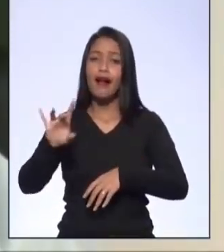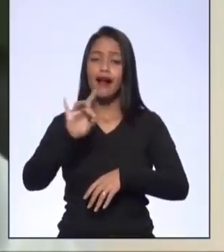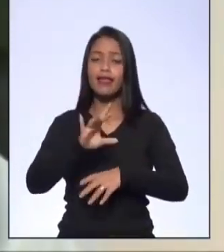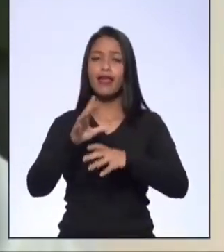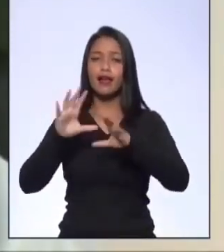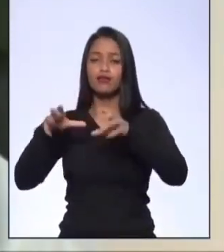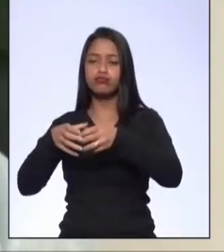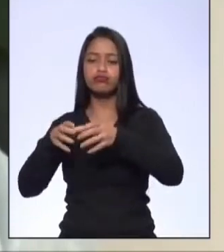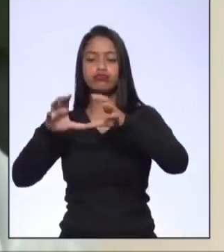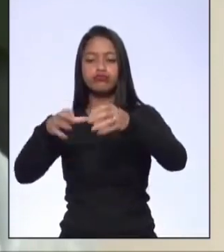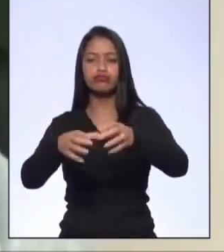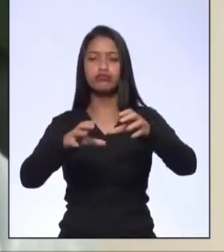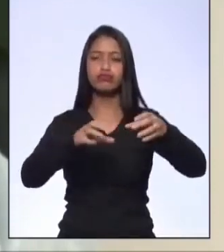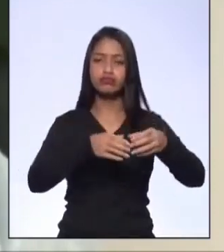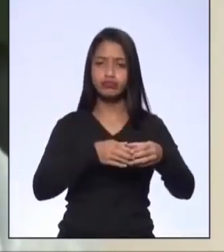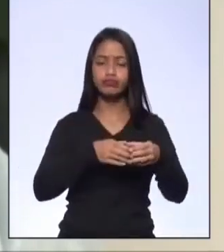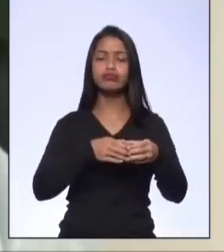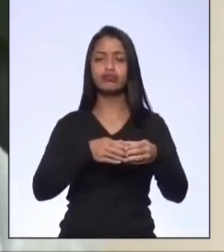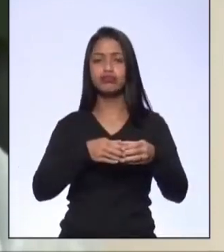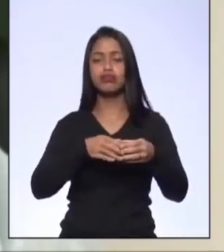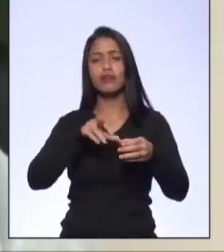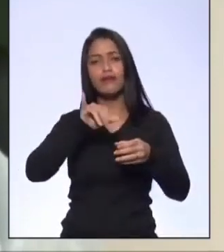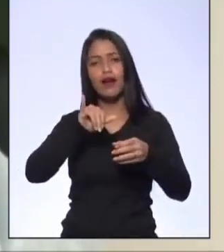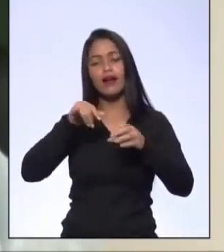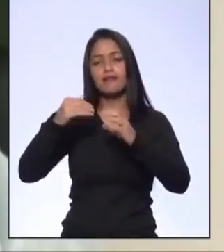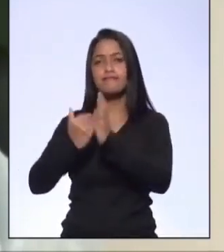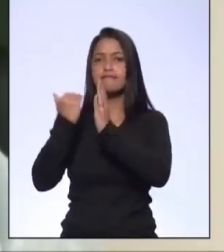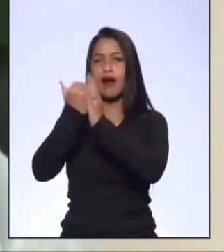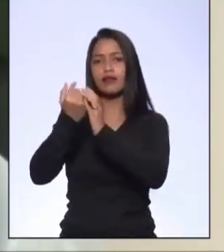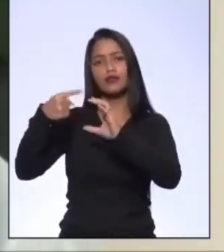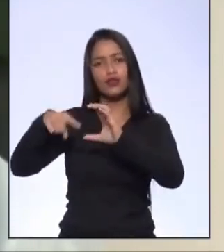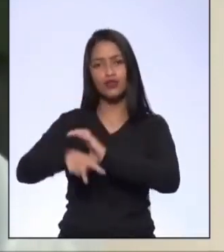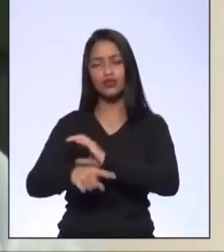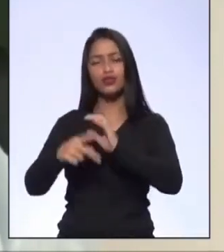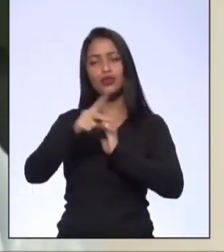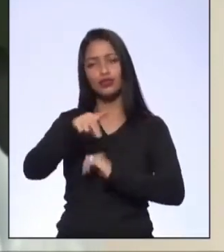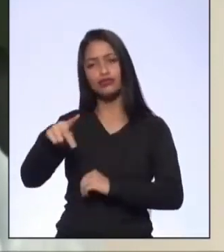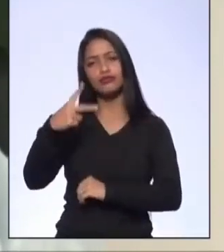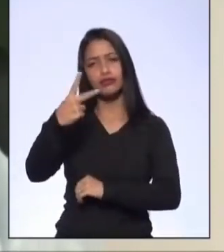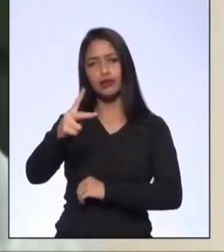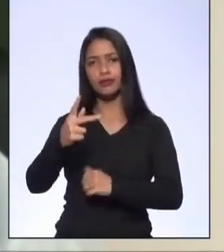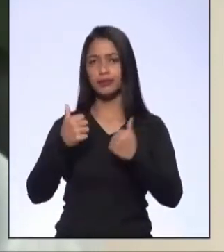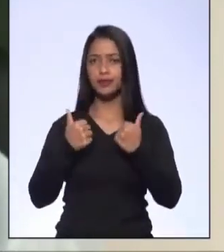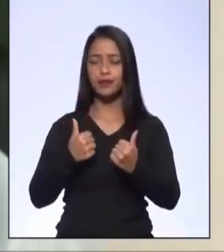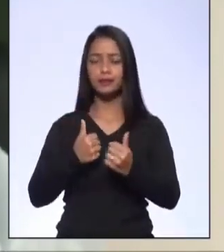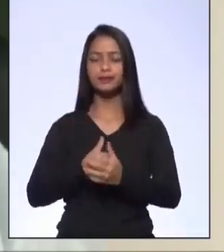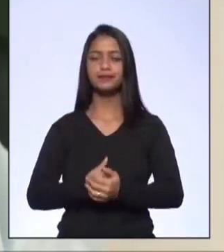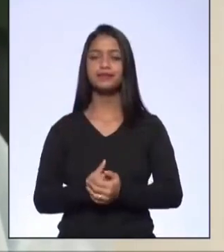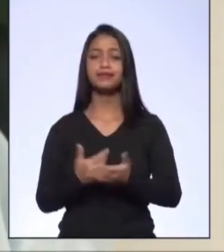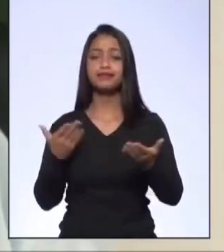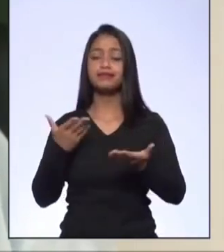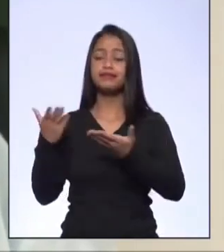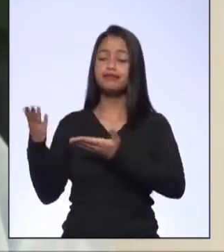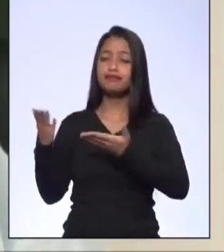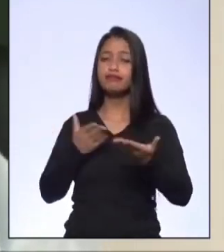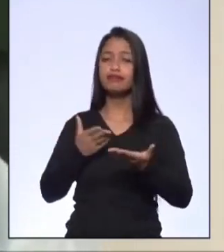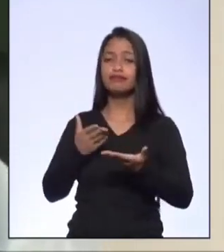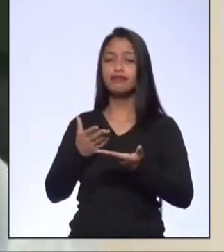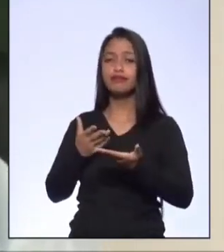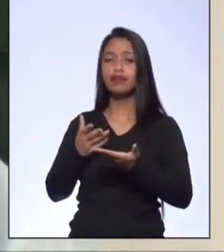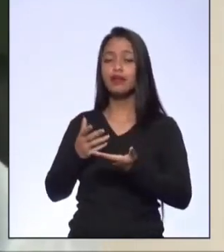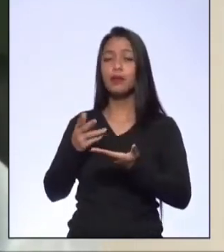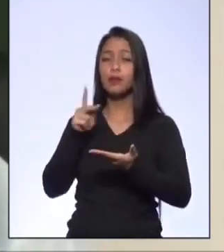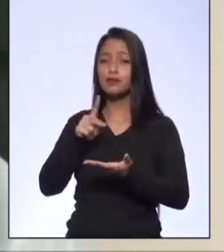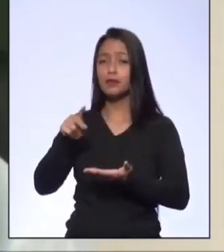situação, ele vai aprofundar para você. Tudo bem? Para interagir com a gente aqui, a gente tem o